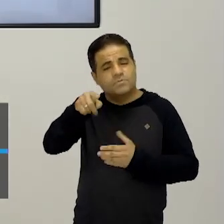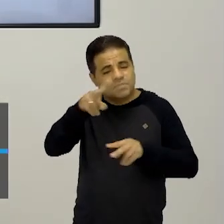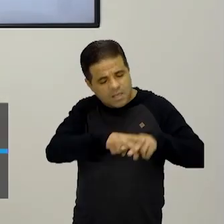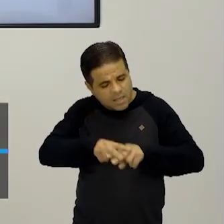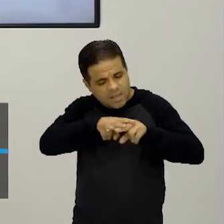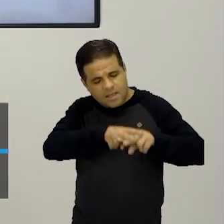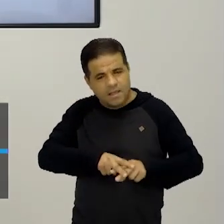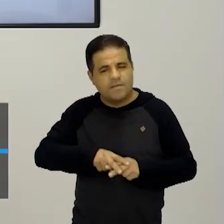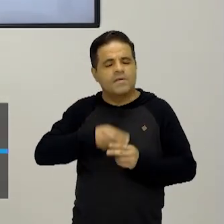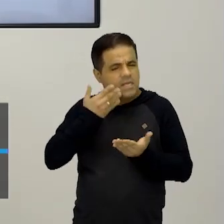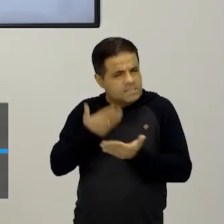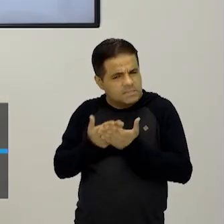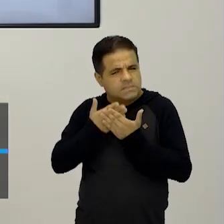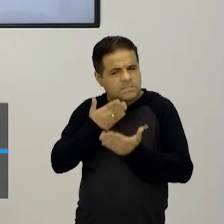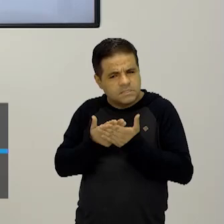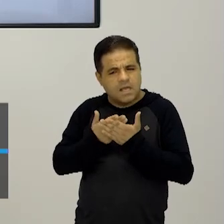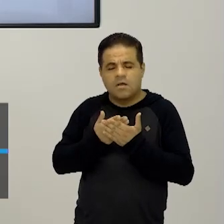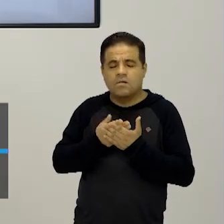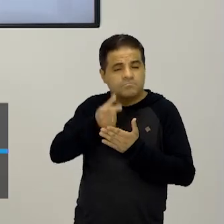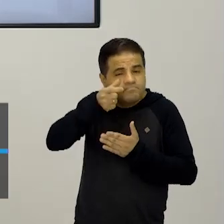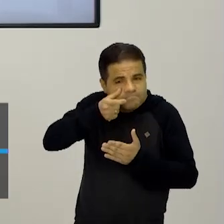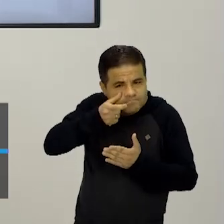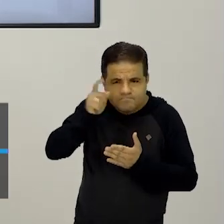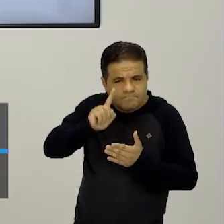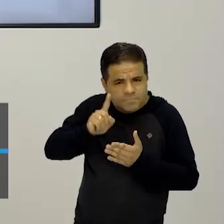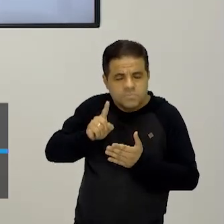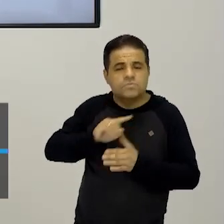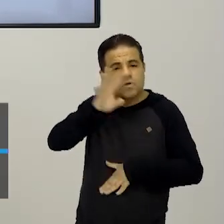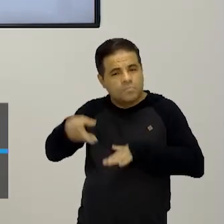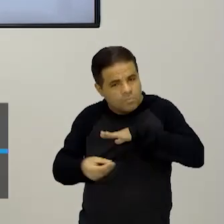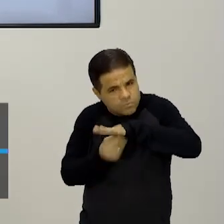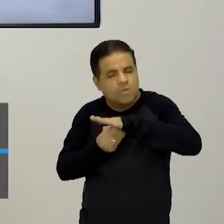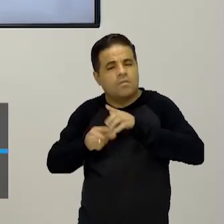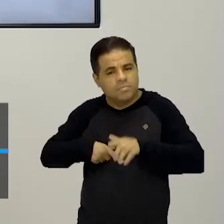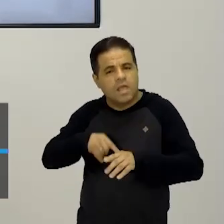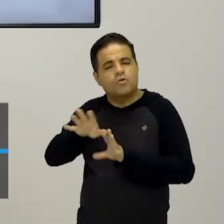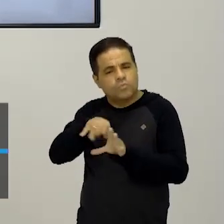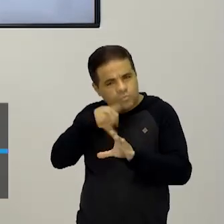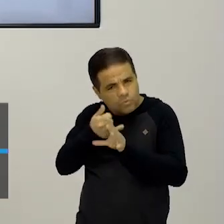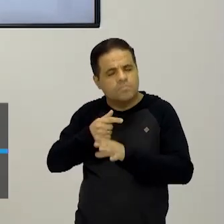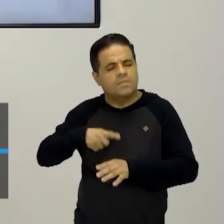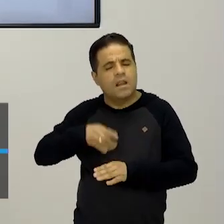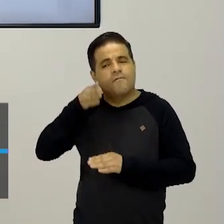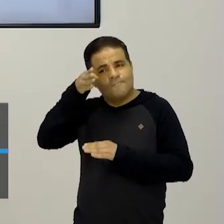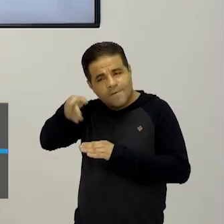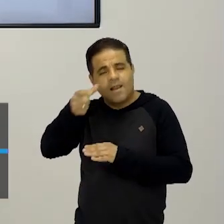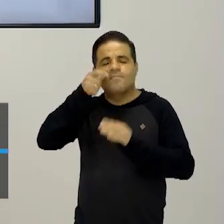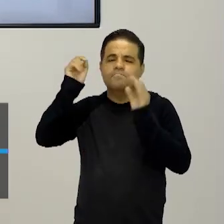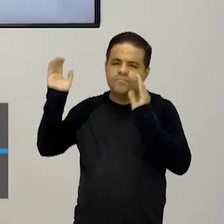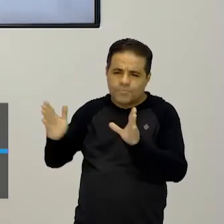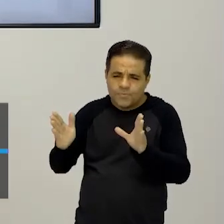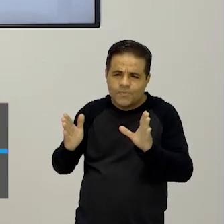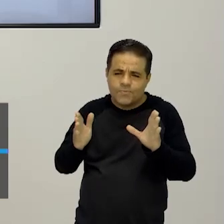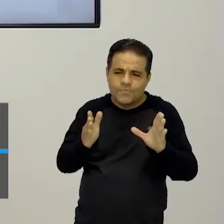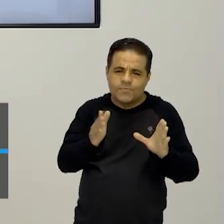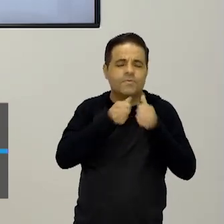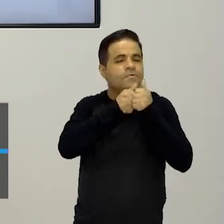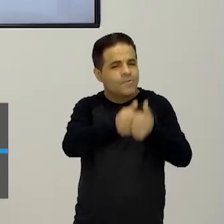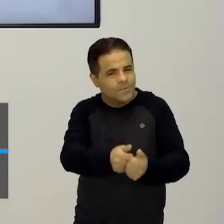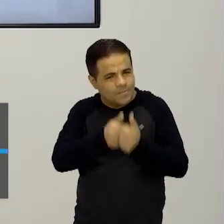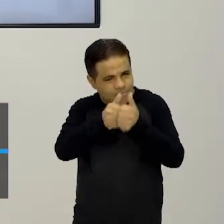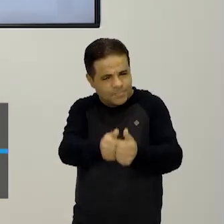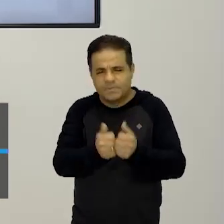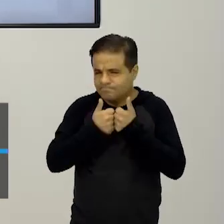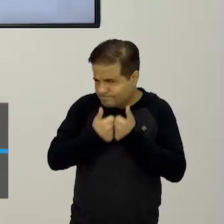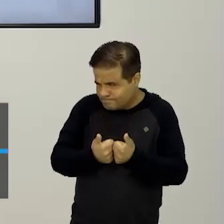rever as aulas. Caso não tenha assistido, o repositório está lá, YouTube está lá, vai lá, assiste as aulas e vai acompanhando aos pouquinhos.